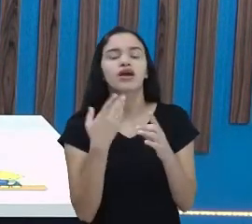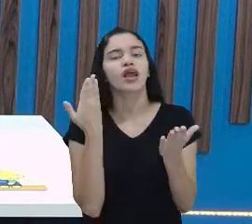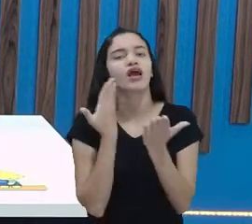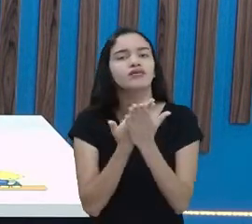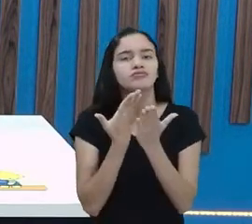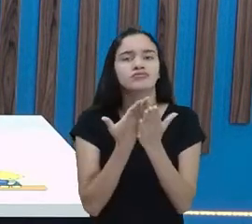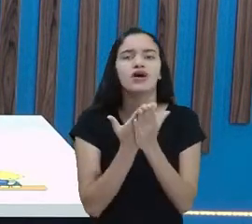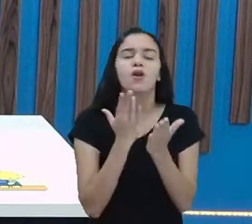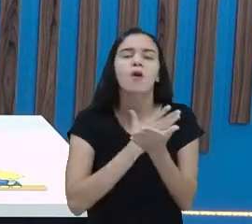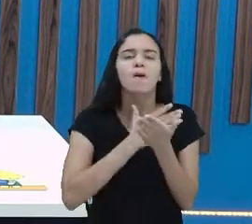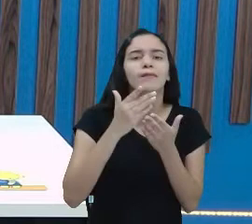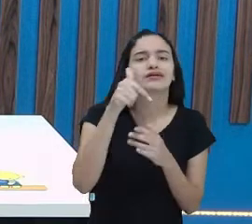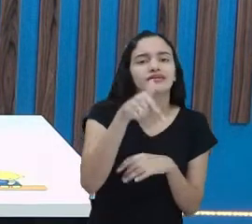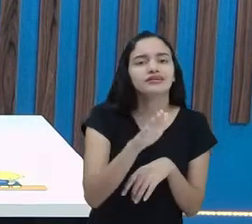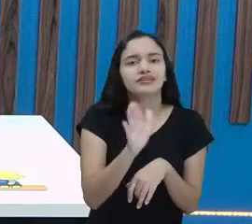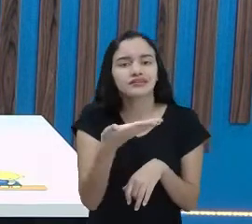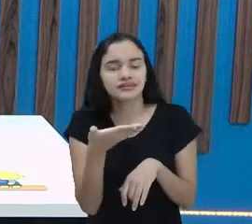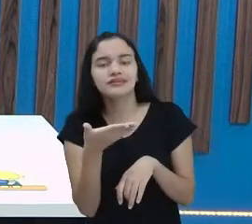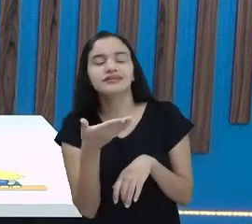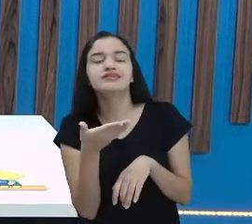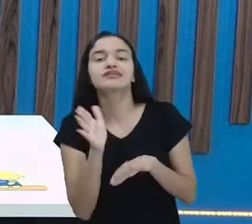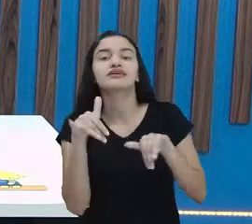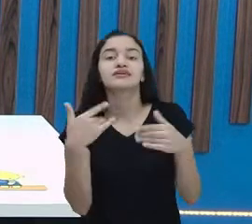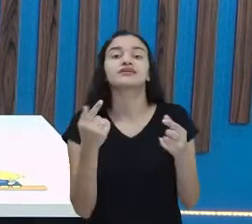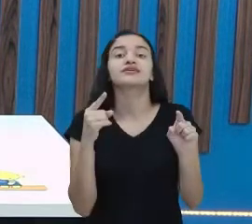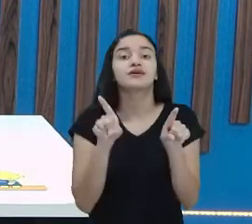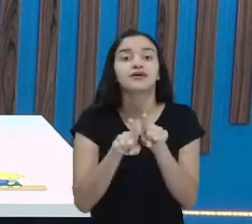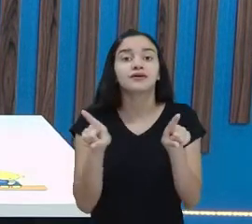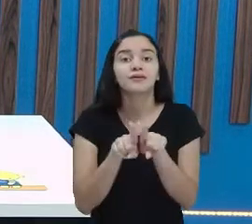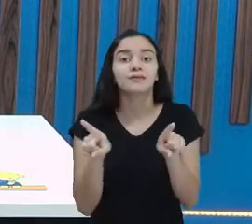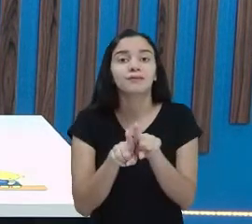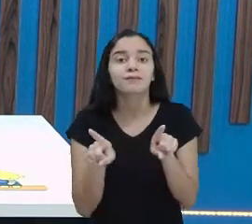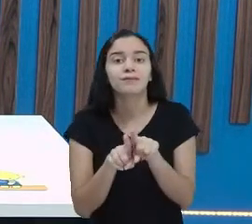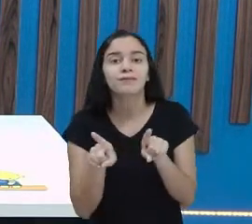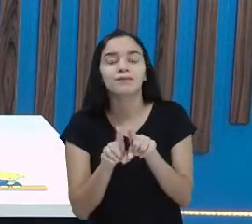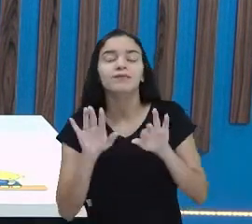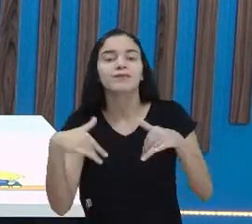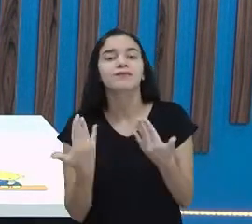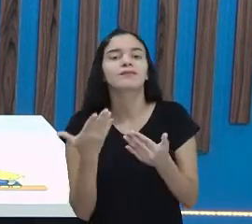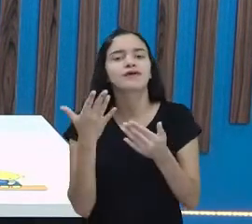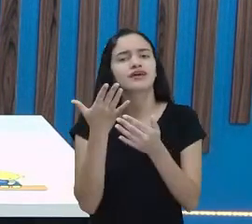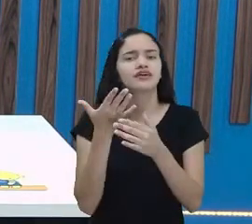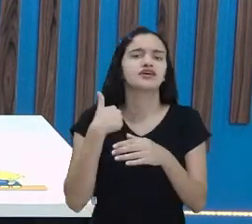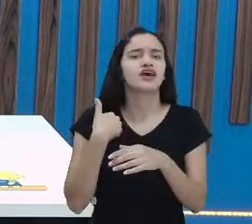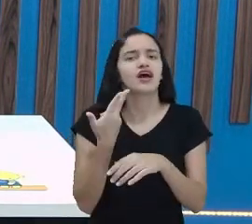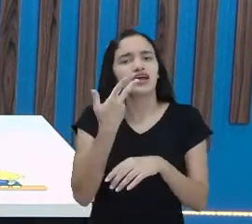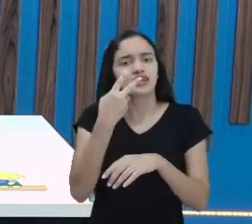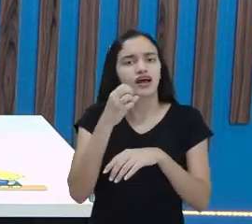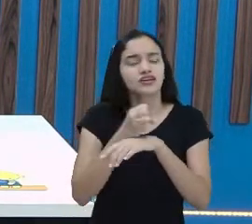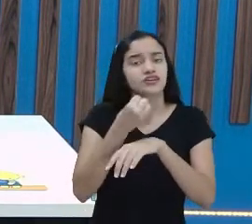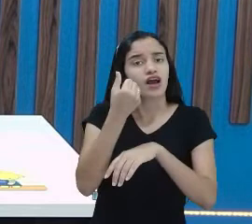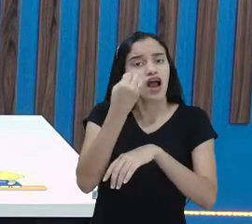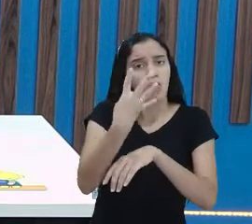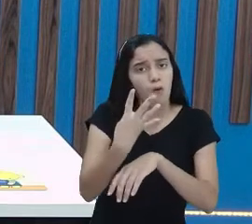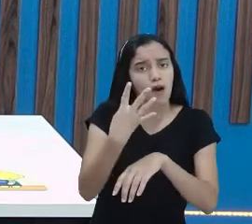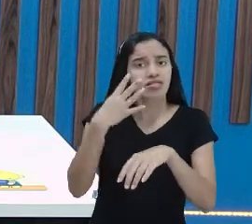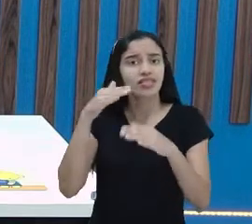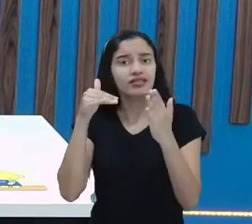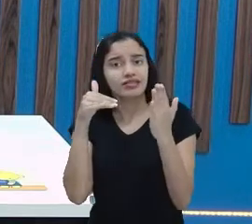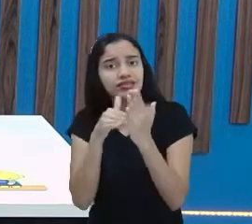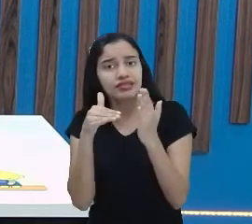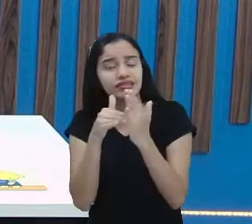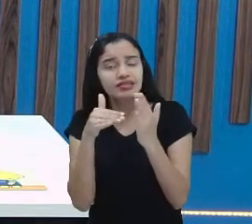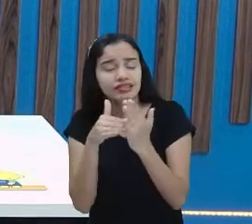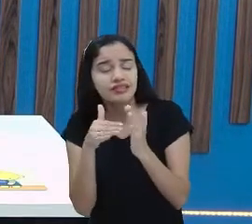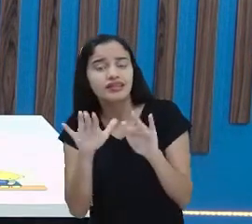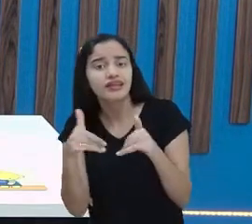das 7h30 até as 8h30, com reprise das 14 às 15 horas. Mas por falar em